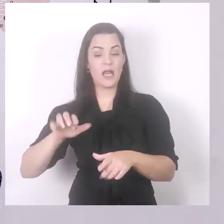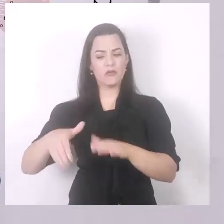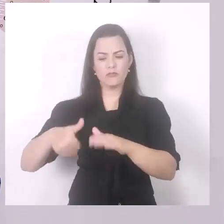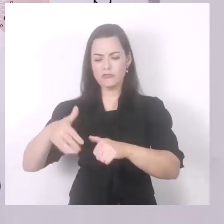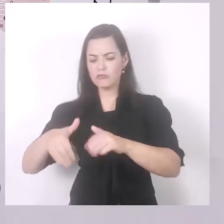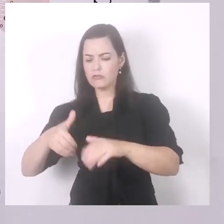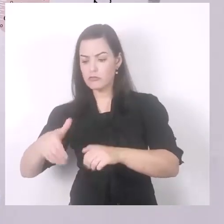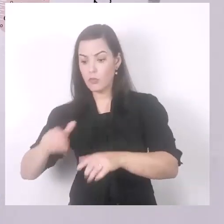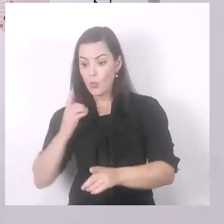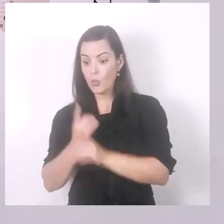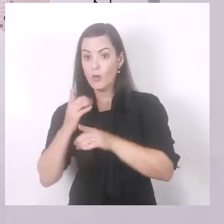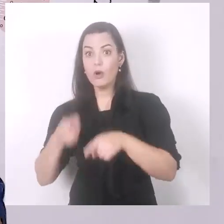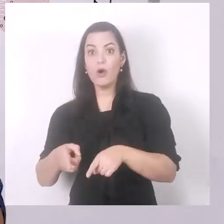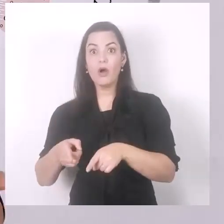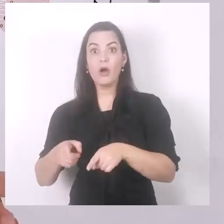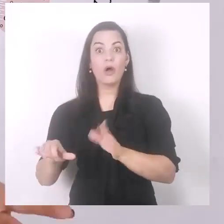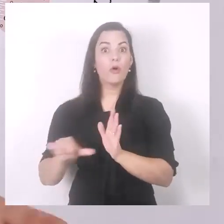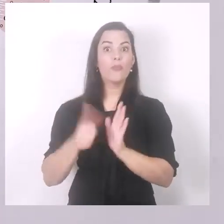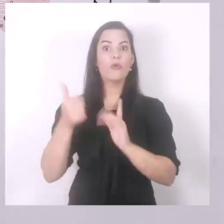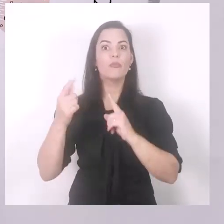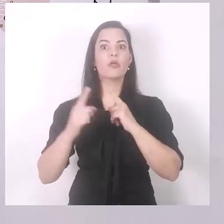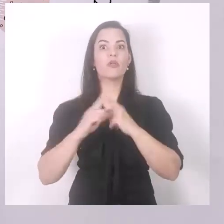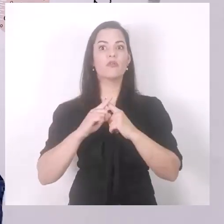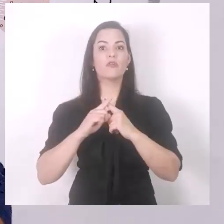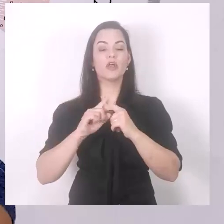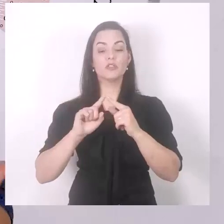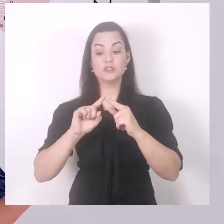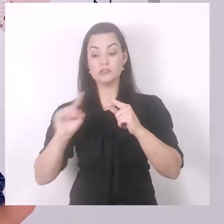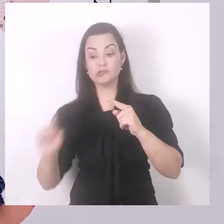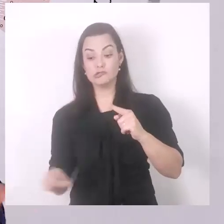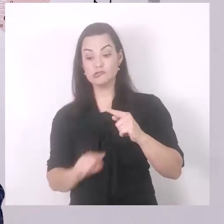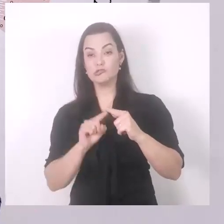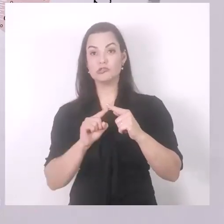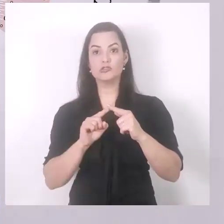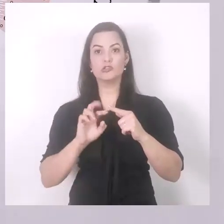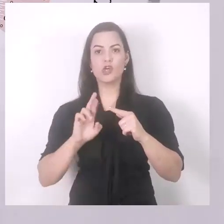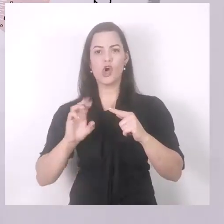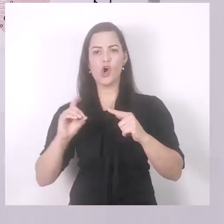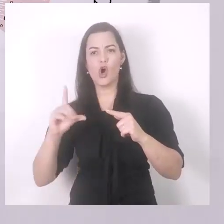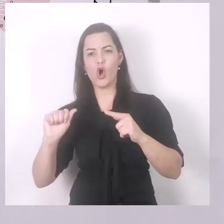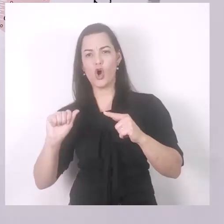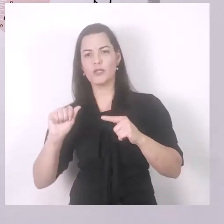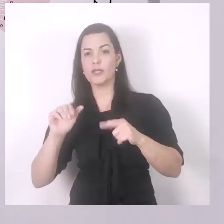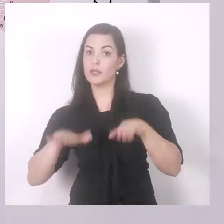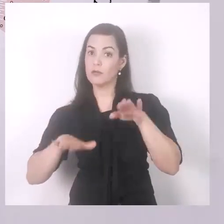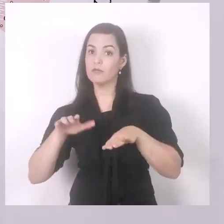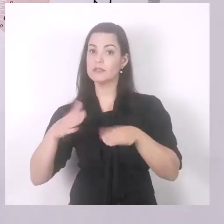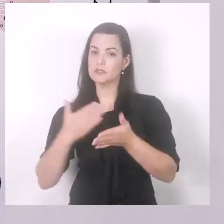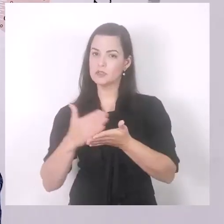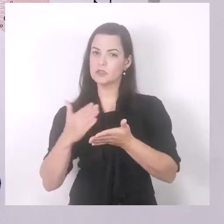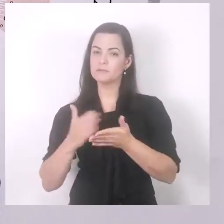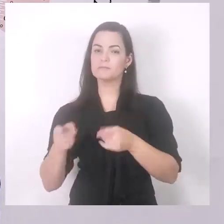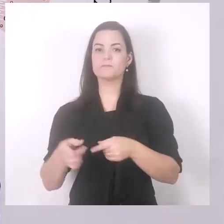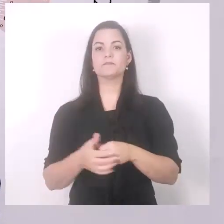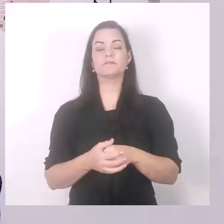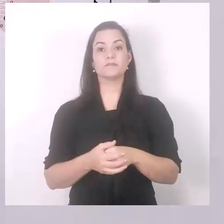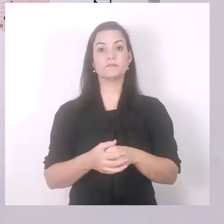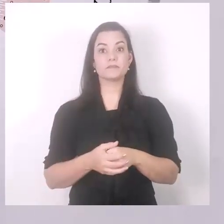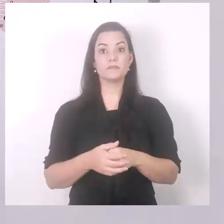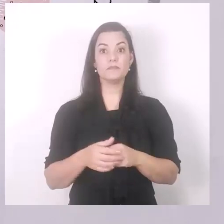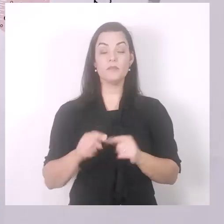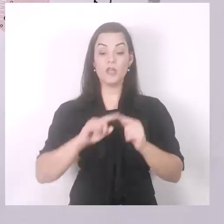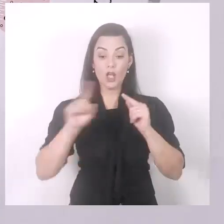eles encontraram essa primeira aí roda, o primeiro registro do que seria uma roda. As